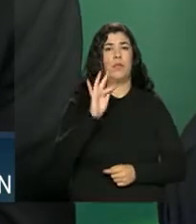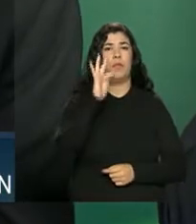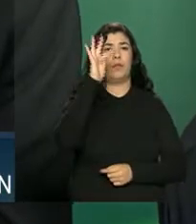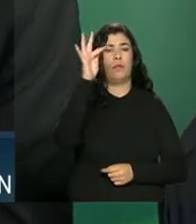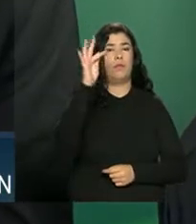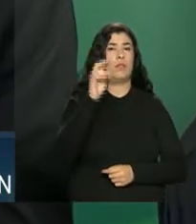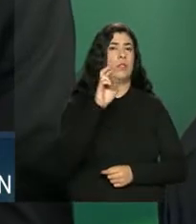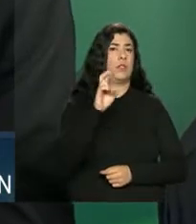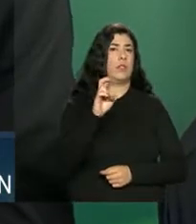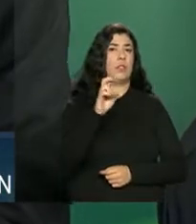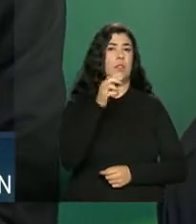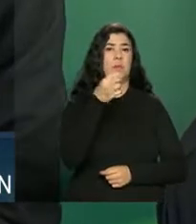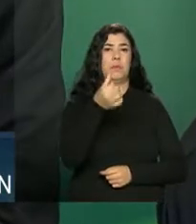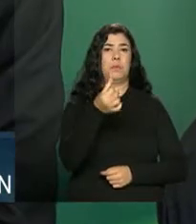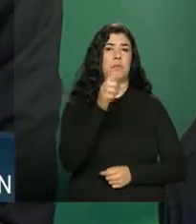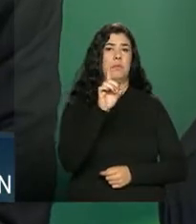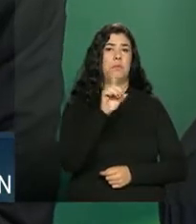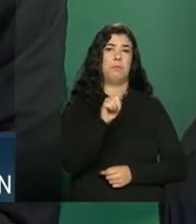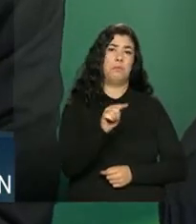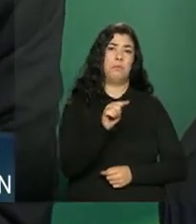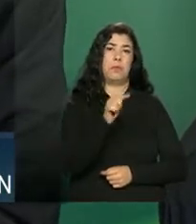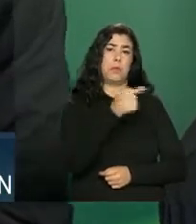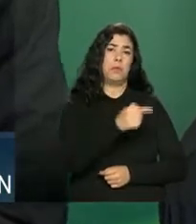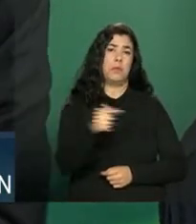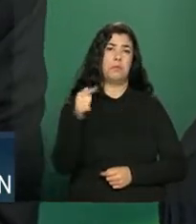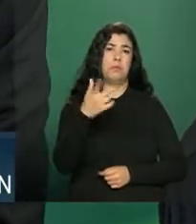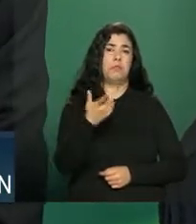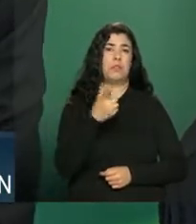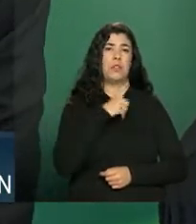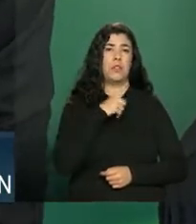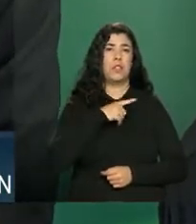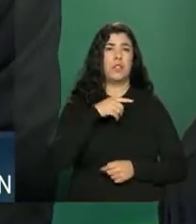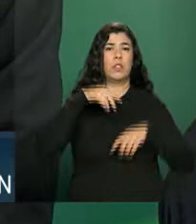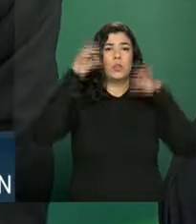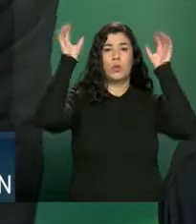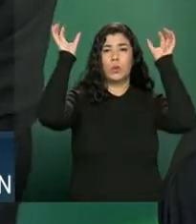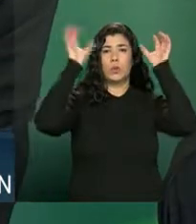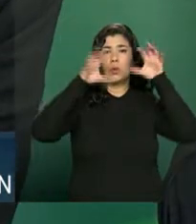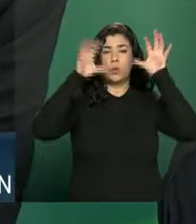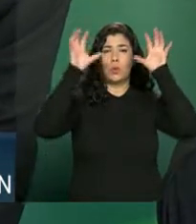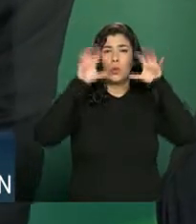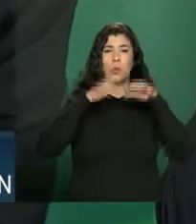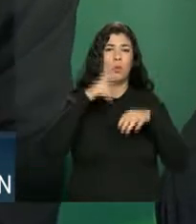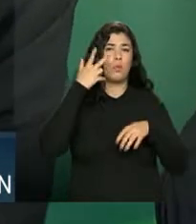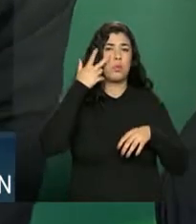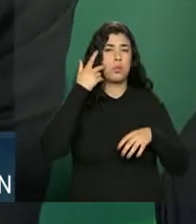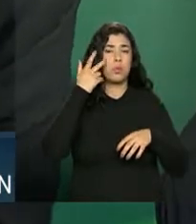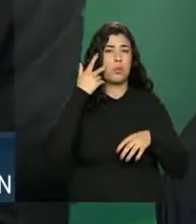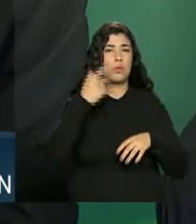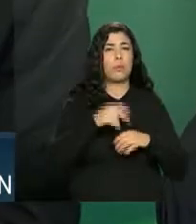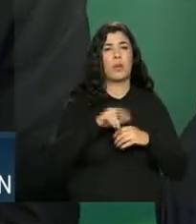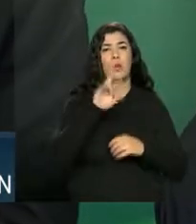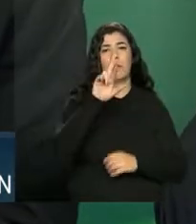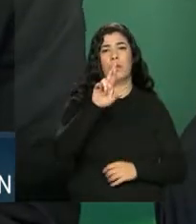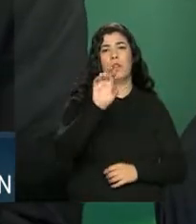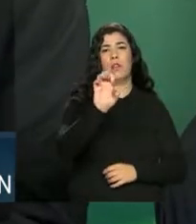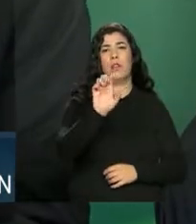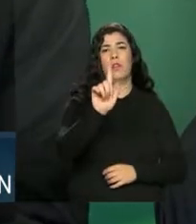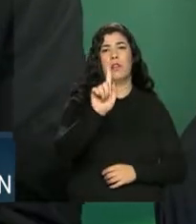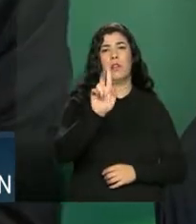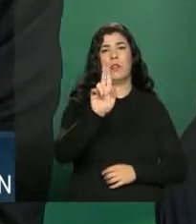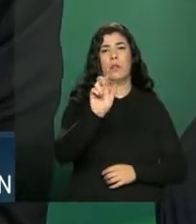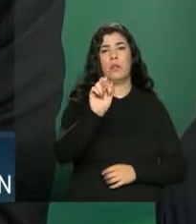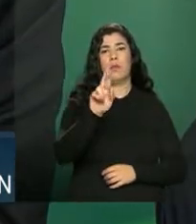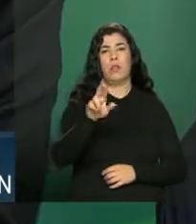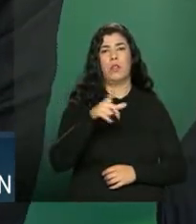próximos cinco sete dias é de chuvas regulares para Essa época do ano regulares e cada